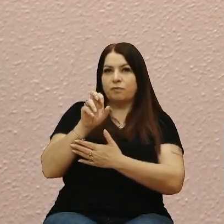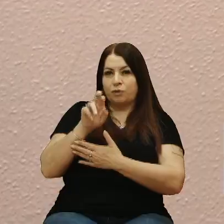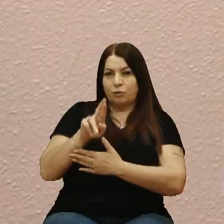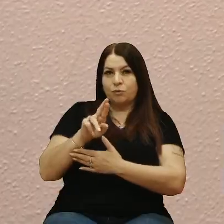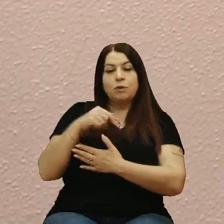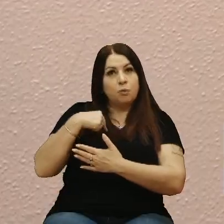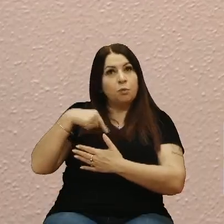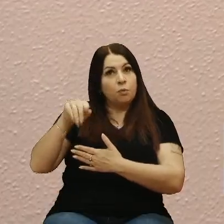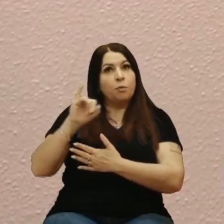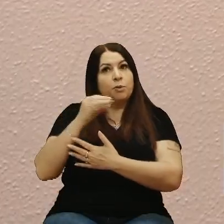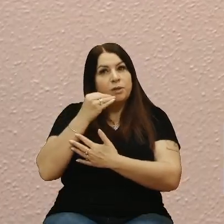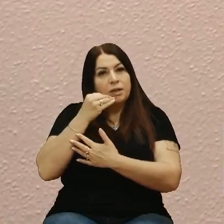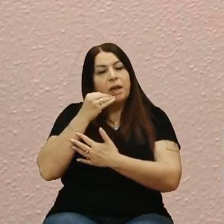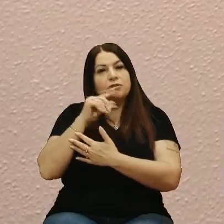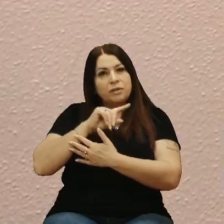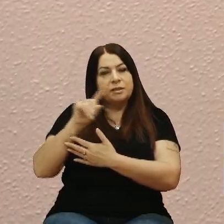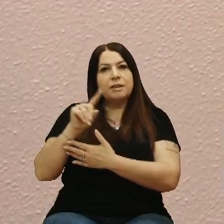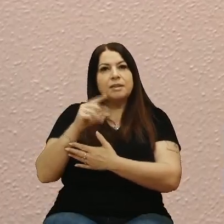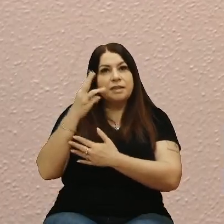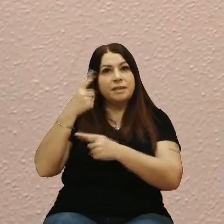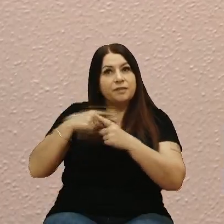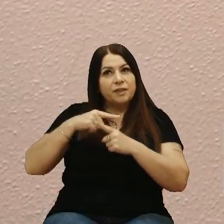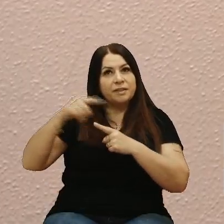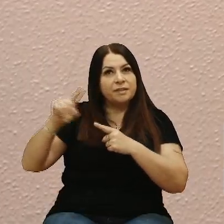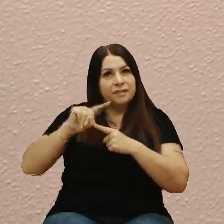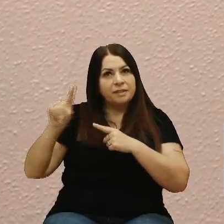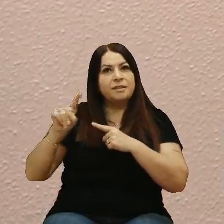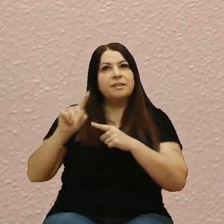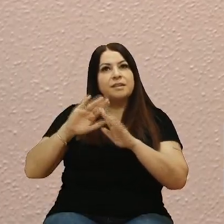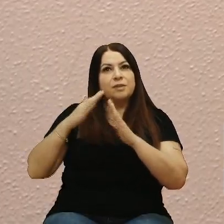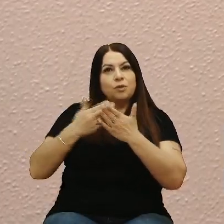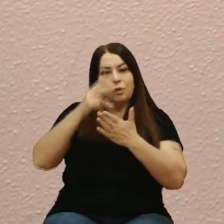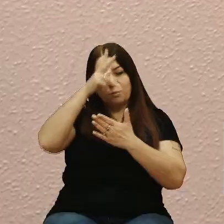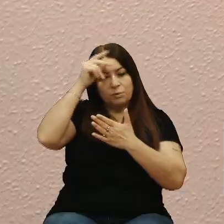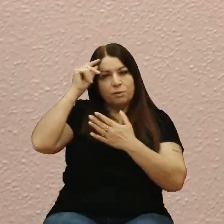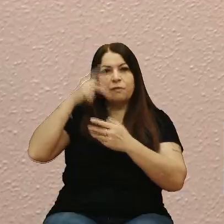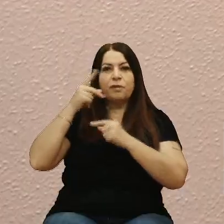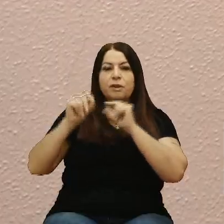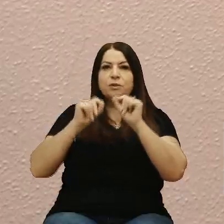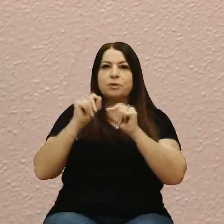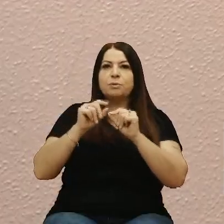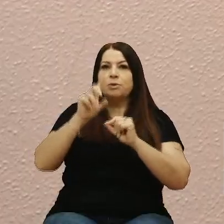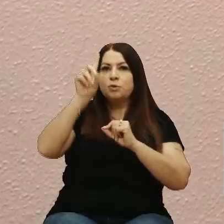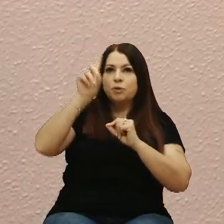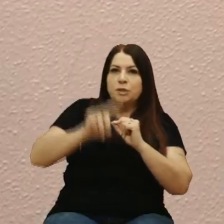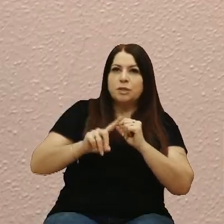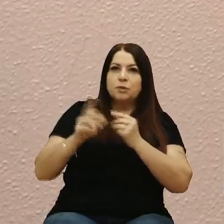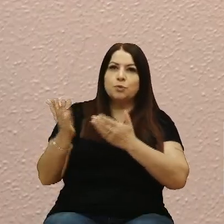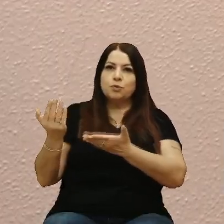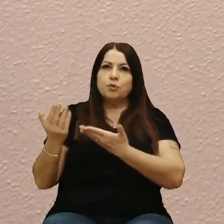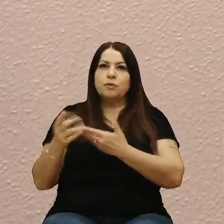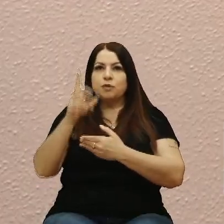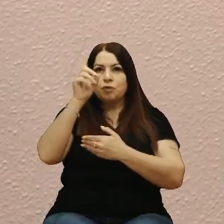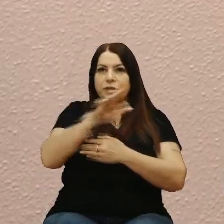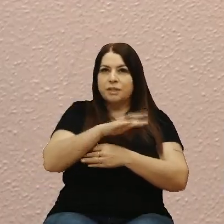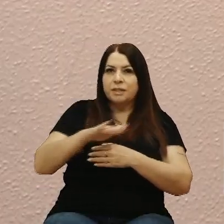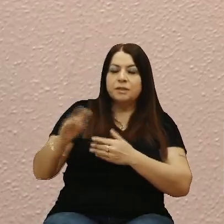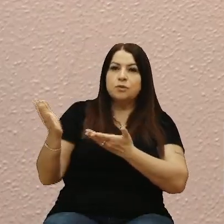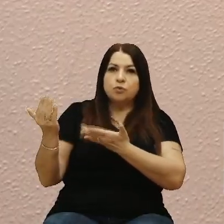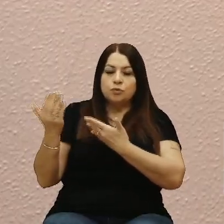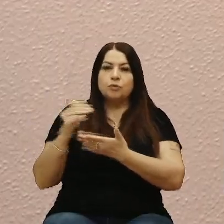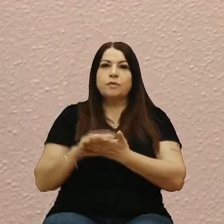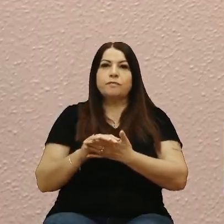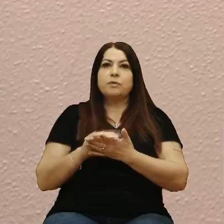tive a oportunidade, né, de estar 3 vezes nessa escola municipal, falando sobre direitos, né, da juventude, direito das crianças e